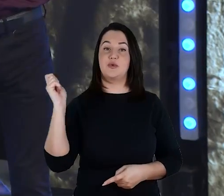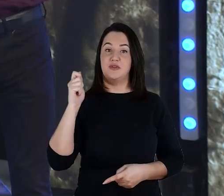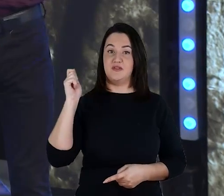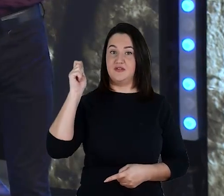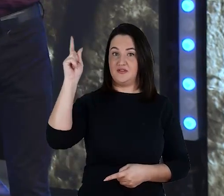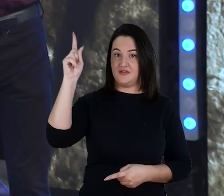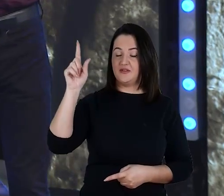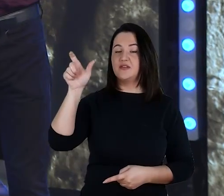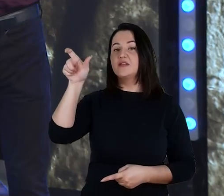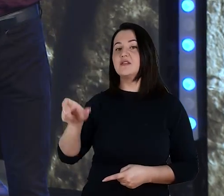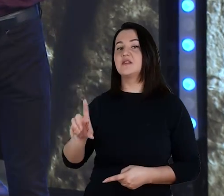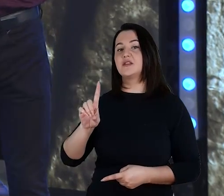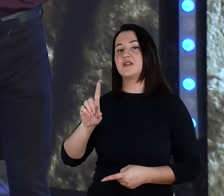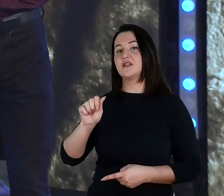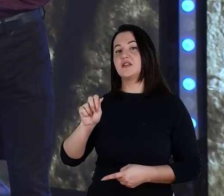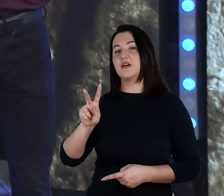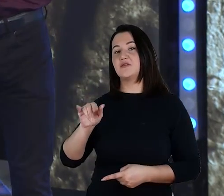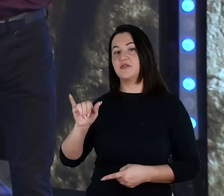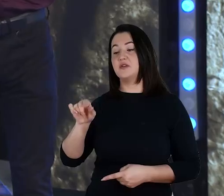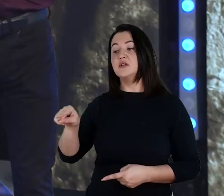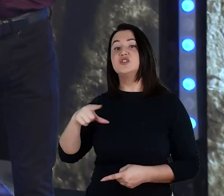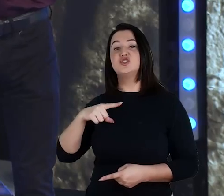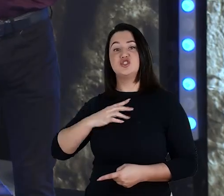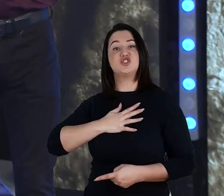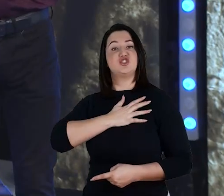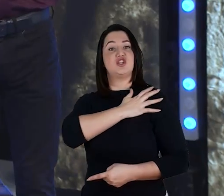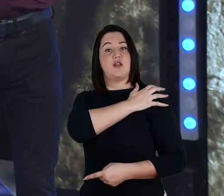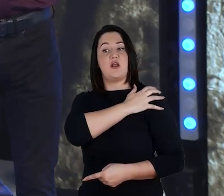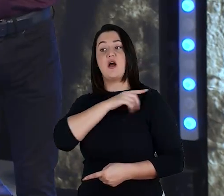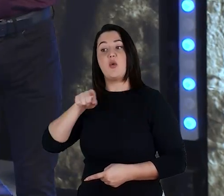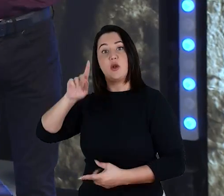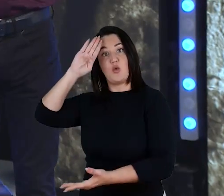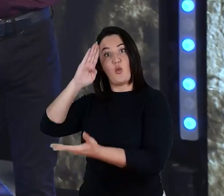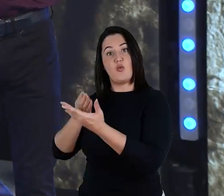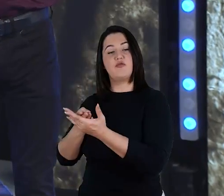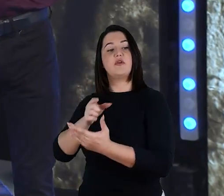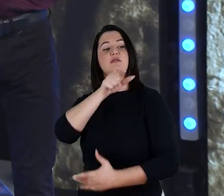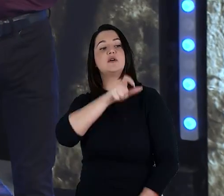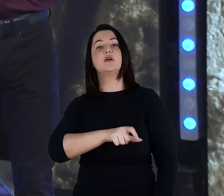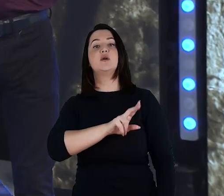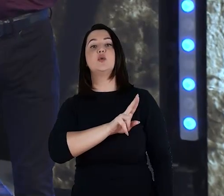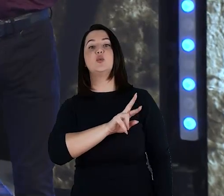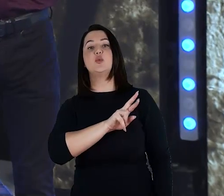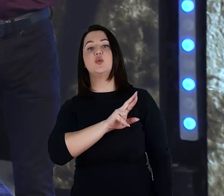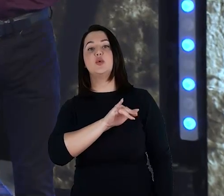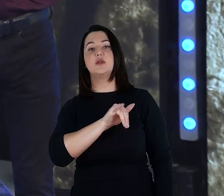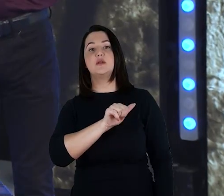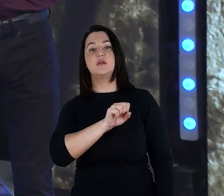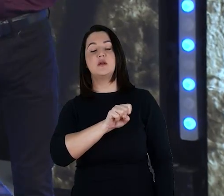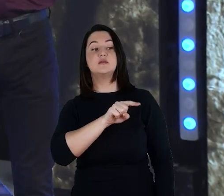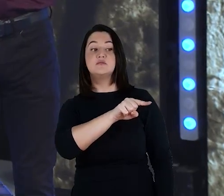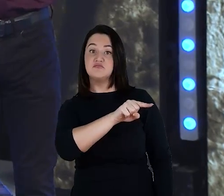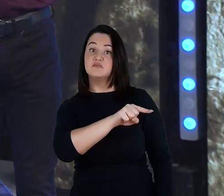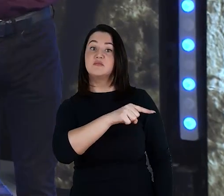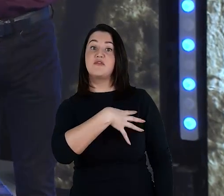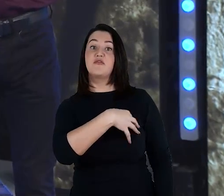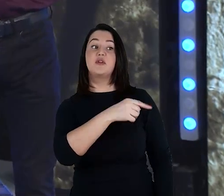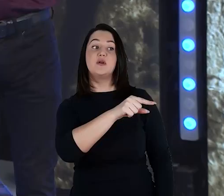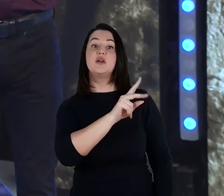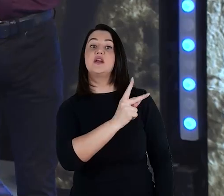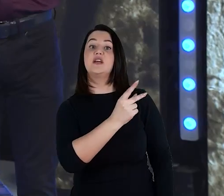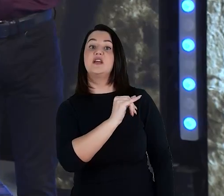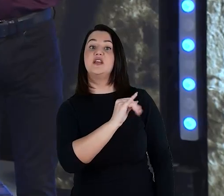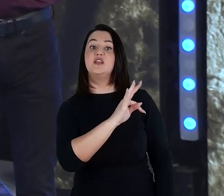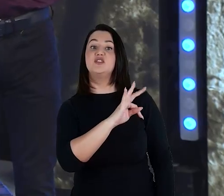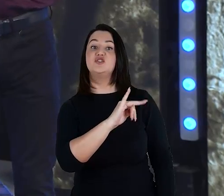ter um general de sua confiança, Urias, que é descrito na Bíblia como sendo hitita. Na verdade, hitita ou eteu é a